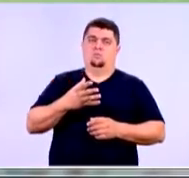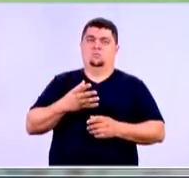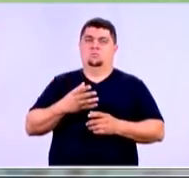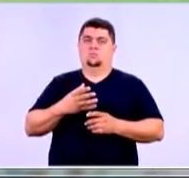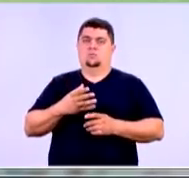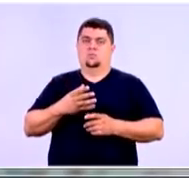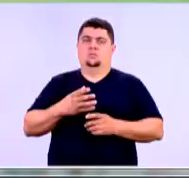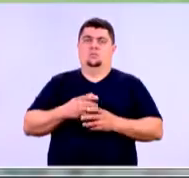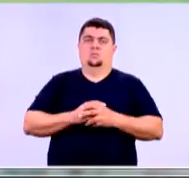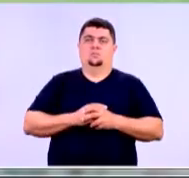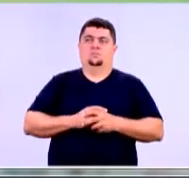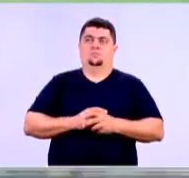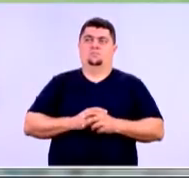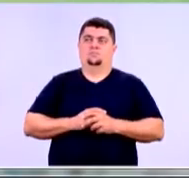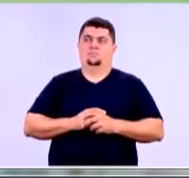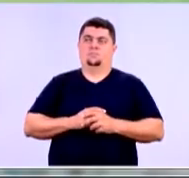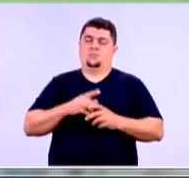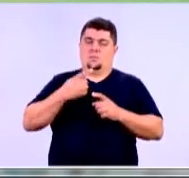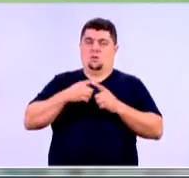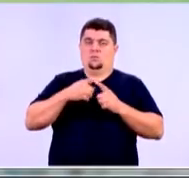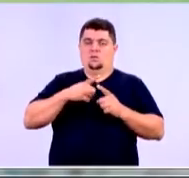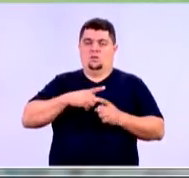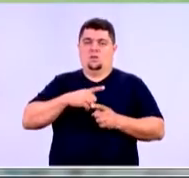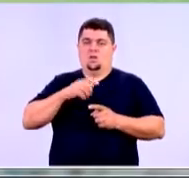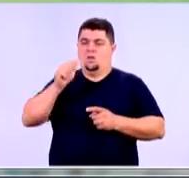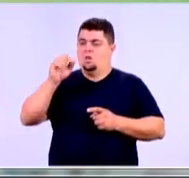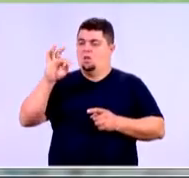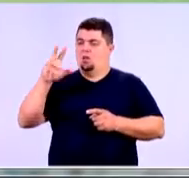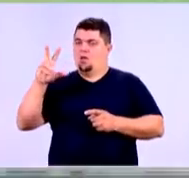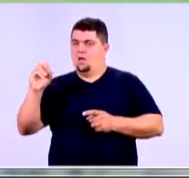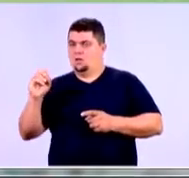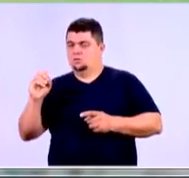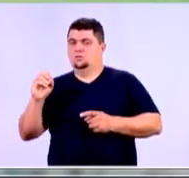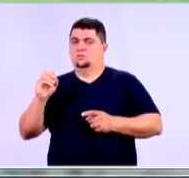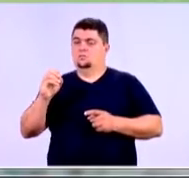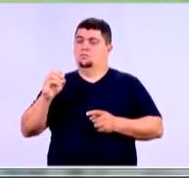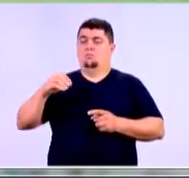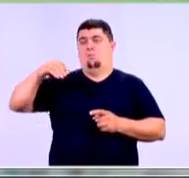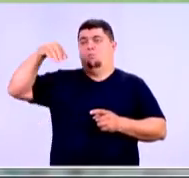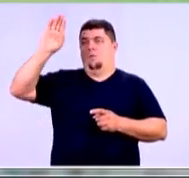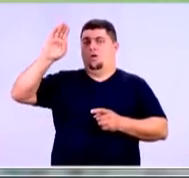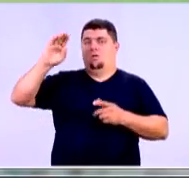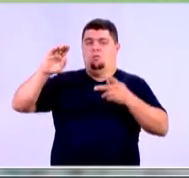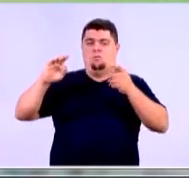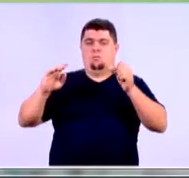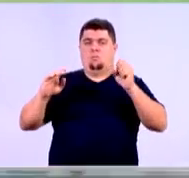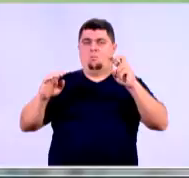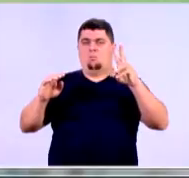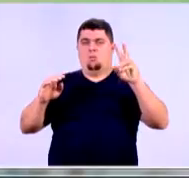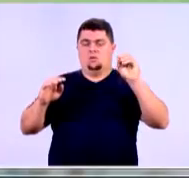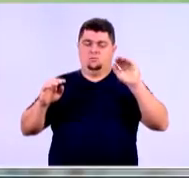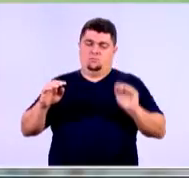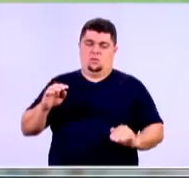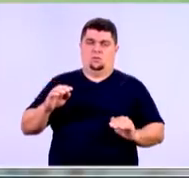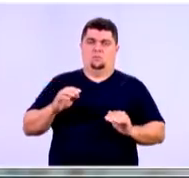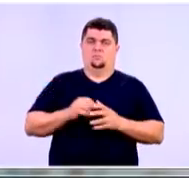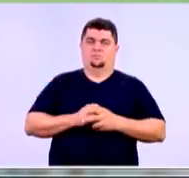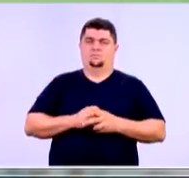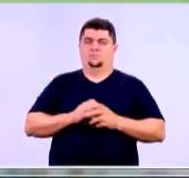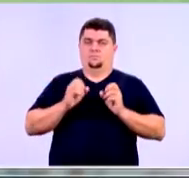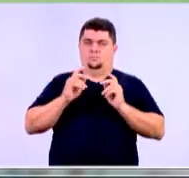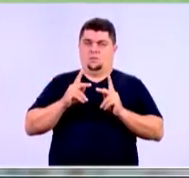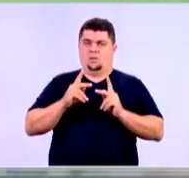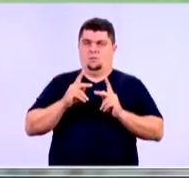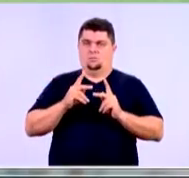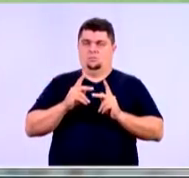muito positivo, porque eu estou com um ativo circulante maior do que o passivo circulante. Será que ficou